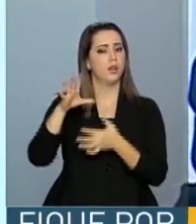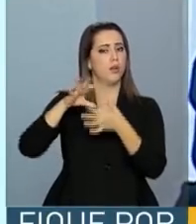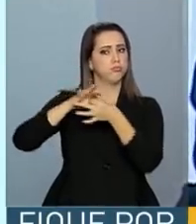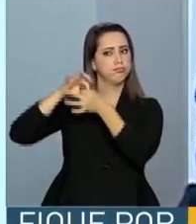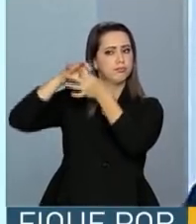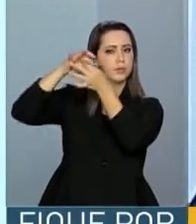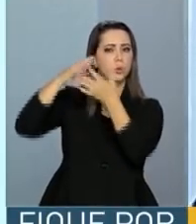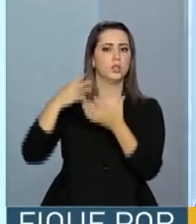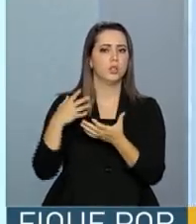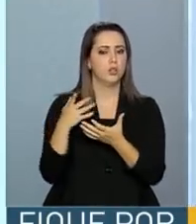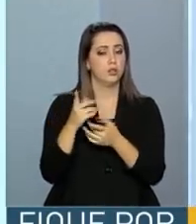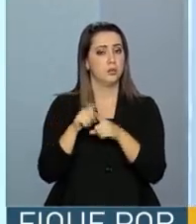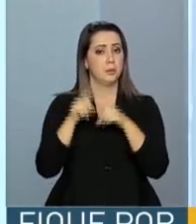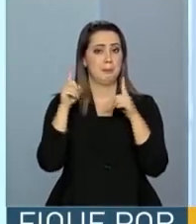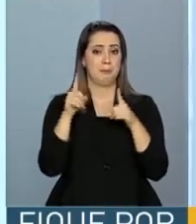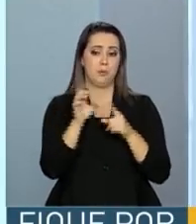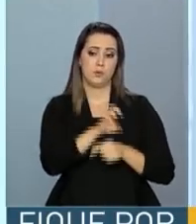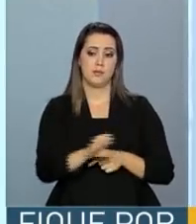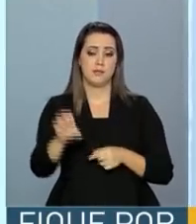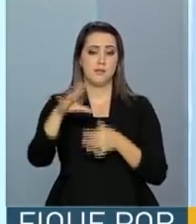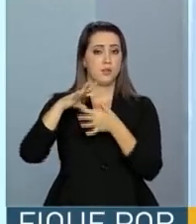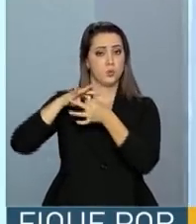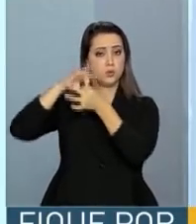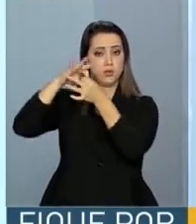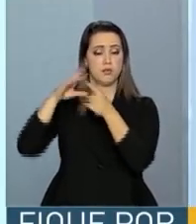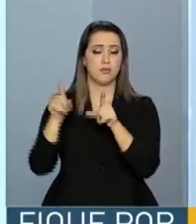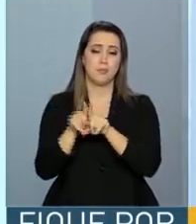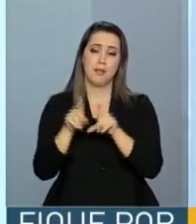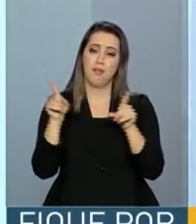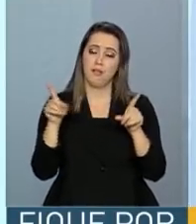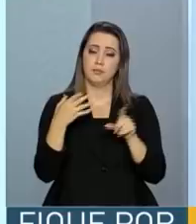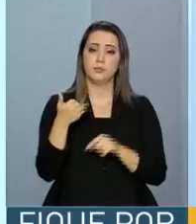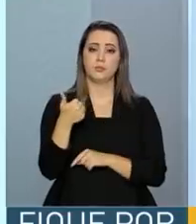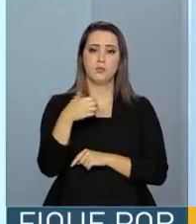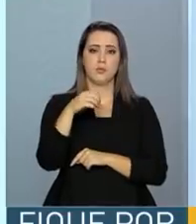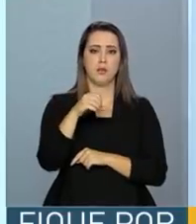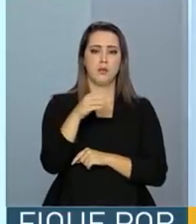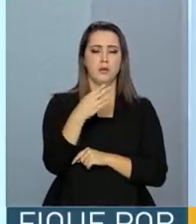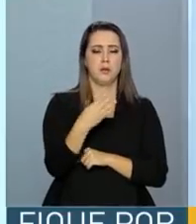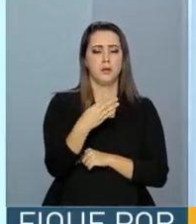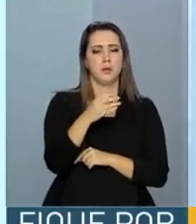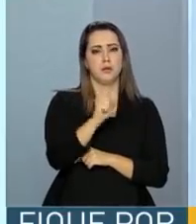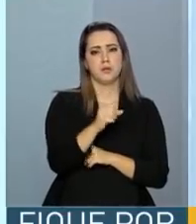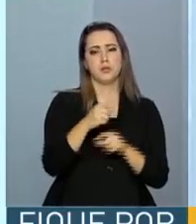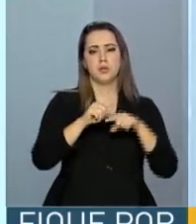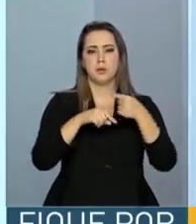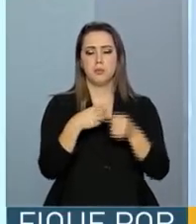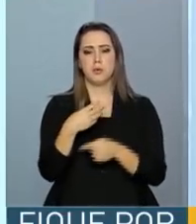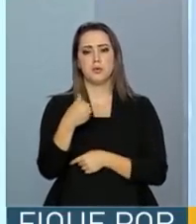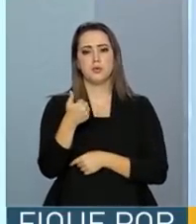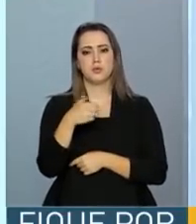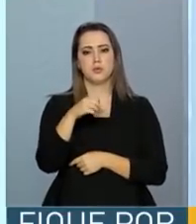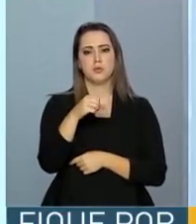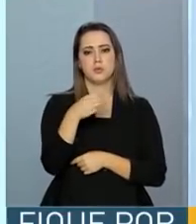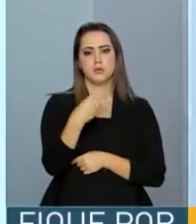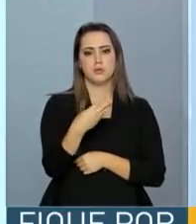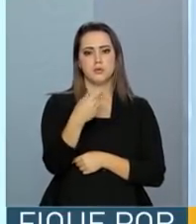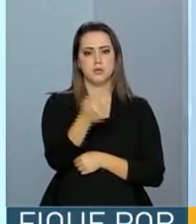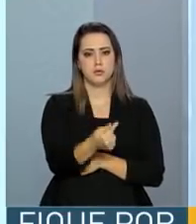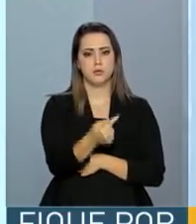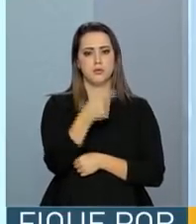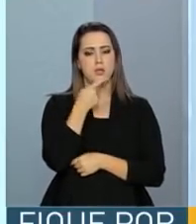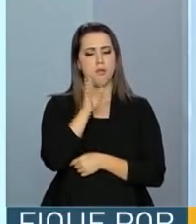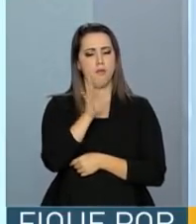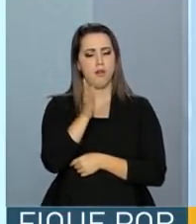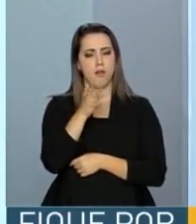não é mas veio a acontecer em 34 depois de 37 que daí até nos seus dizeres